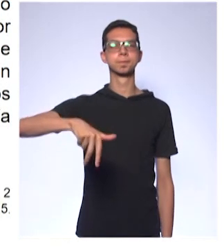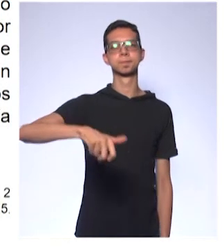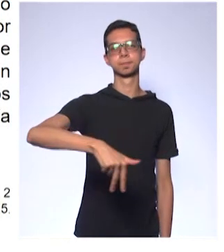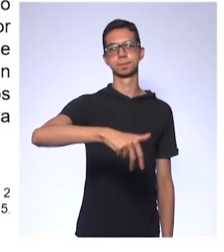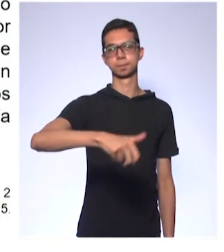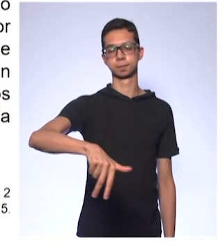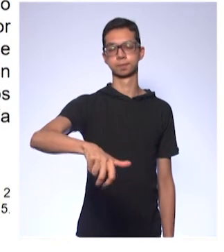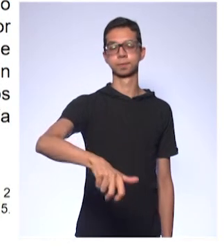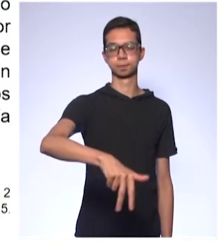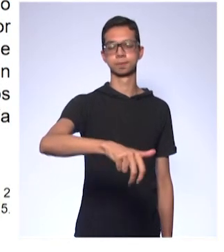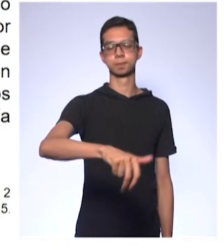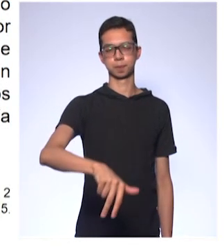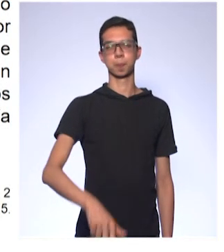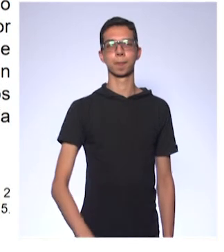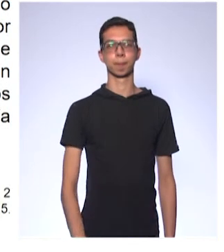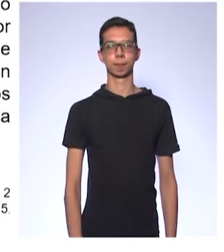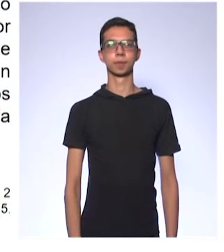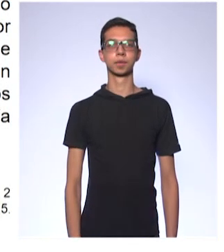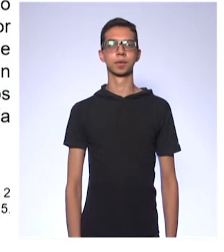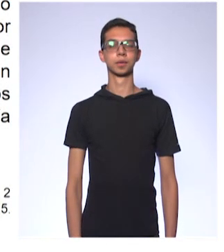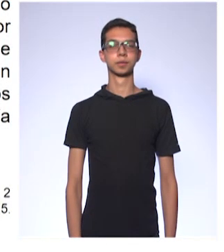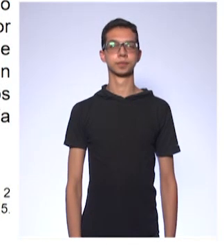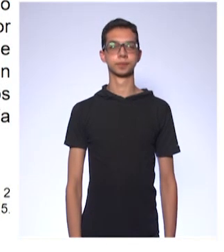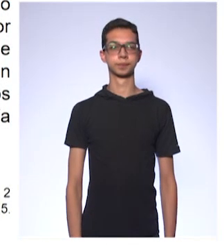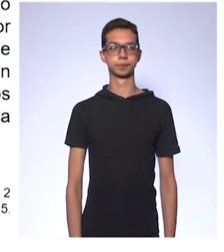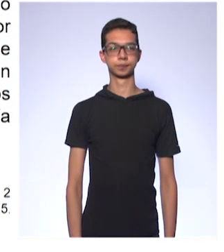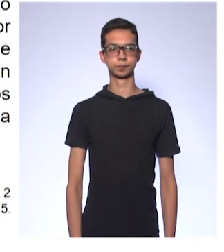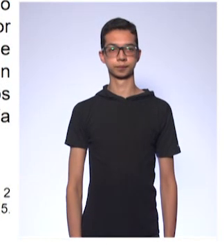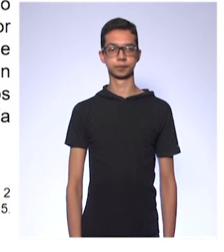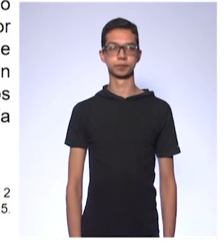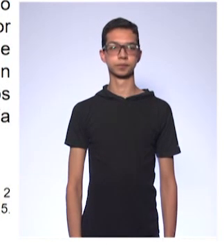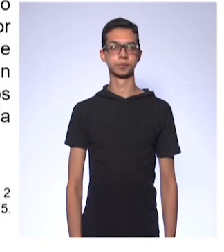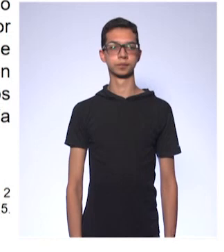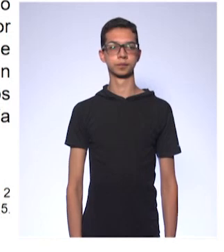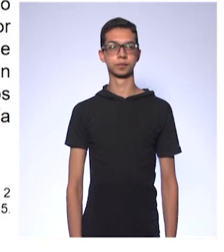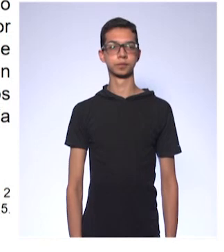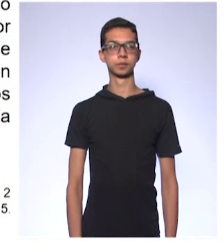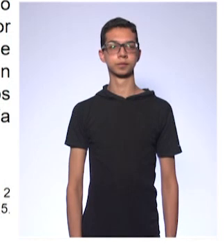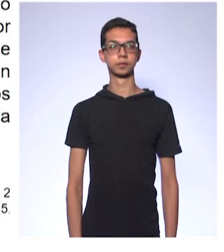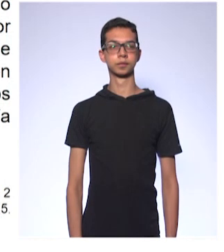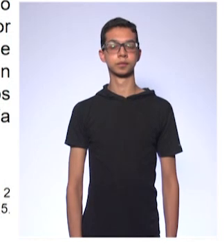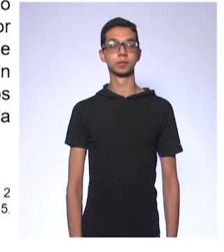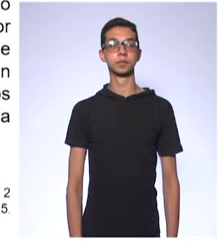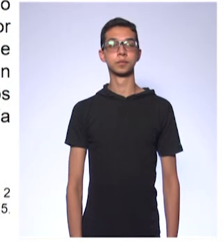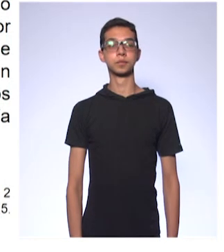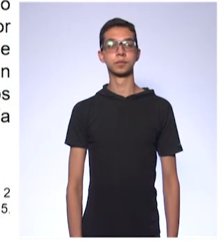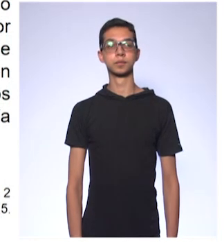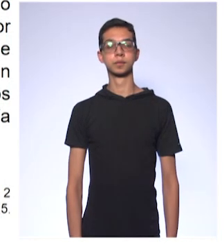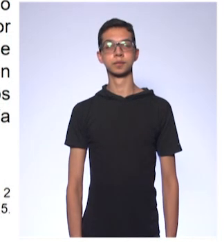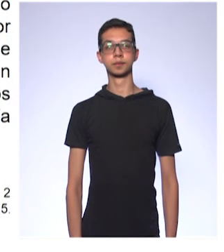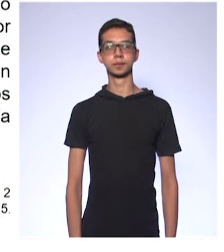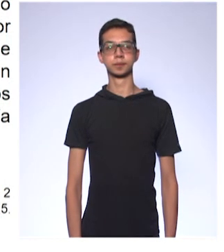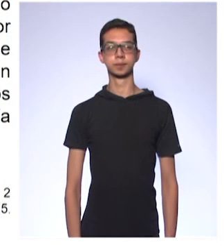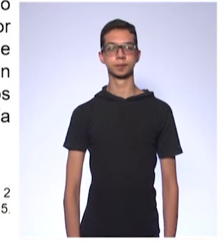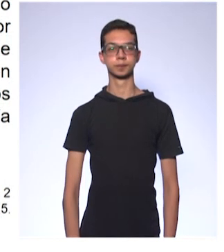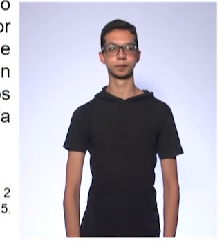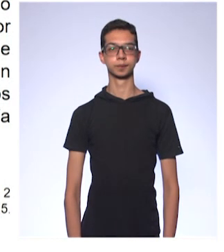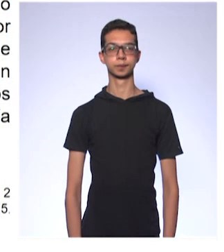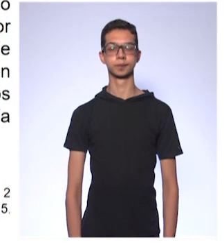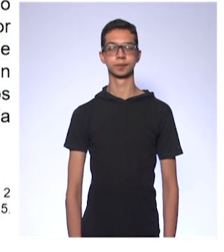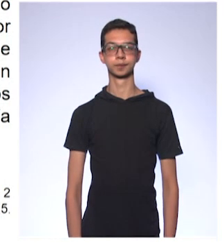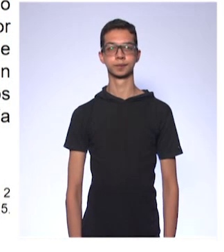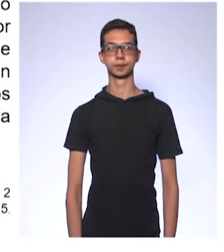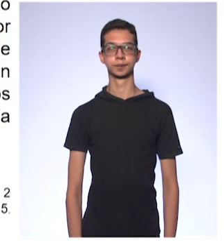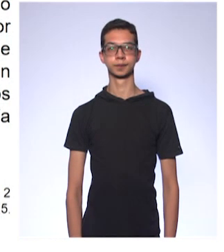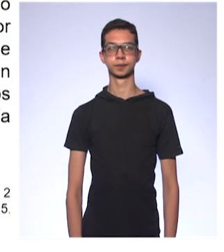higuerones, donde caía una llovizna tierna, y por un instante